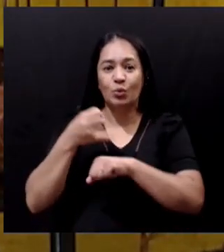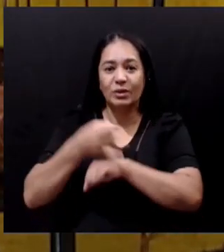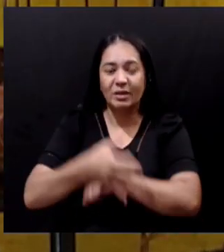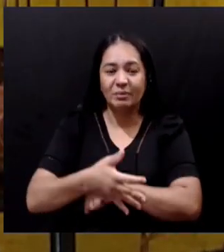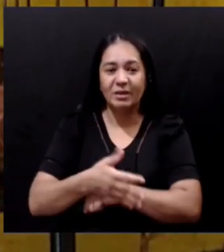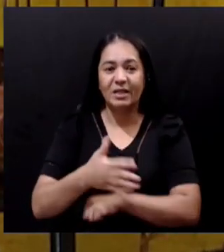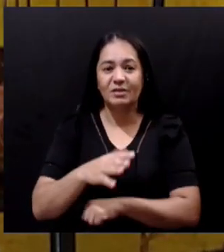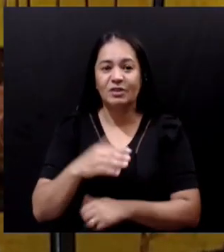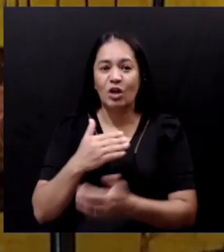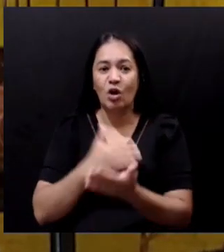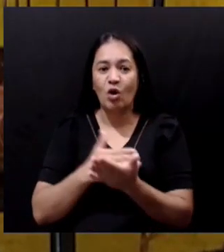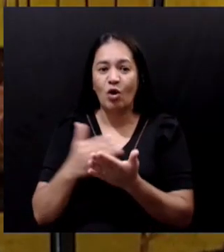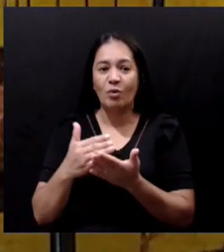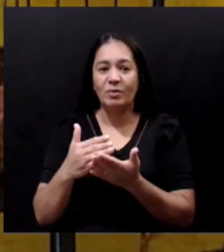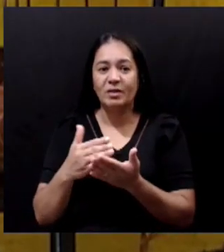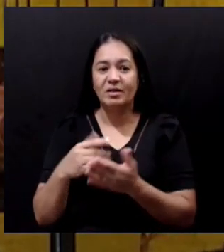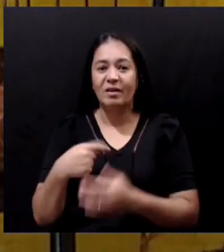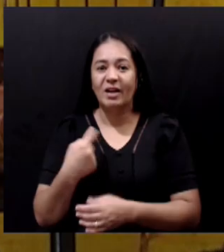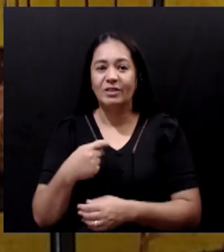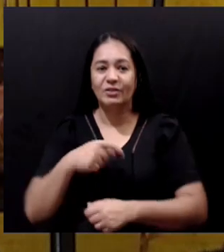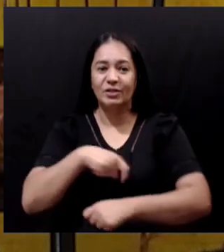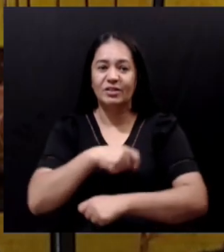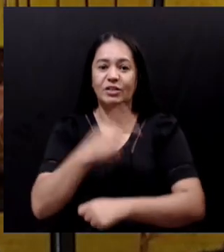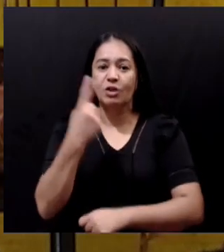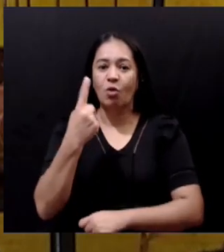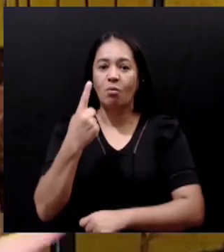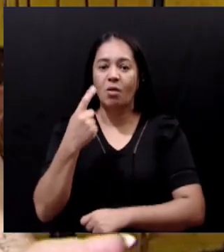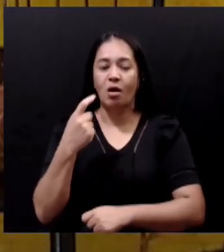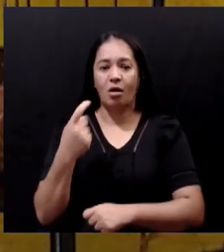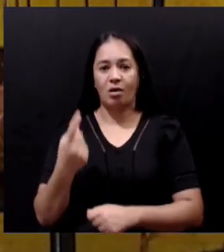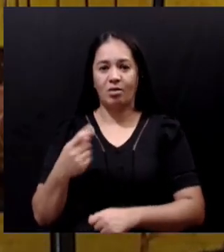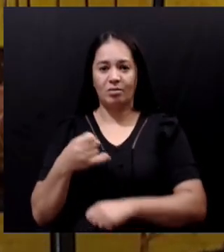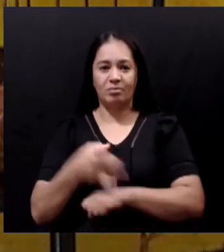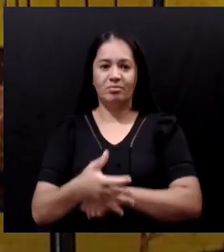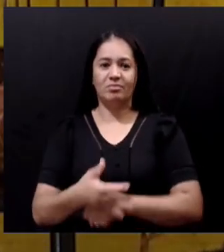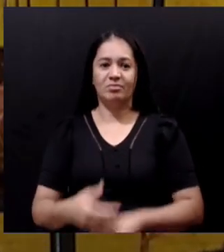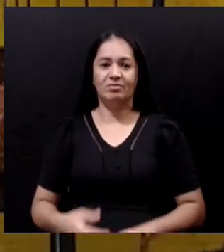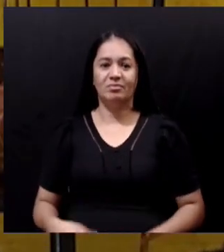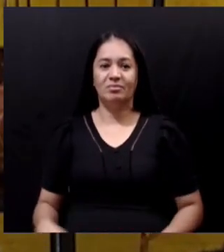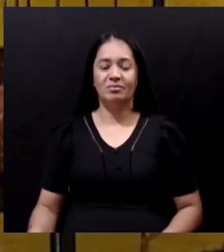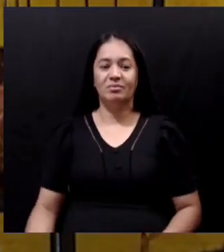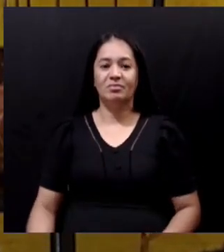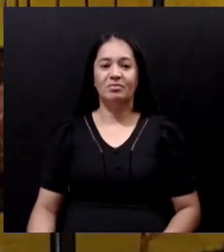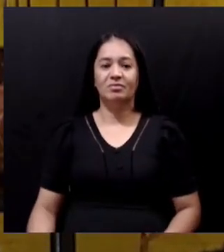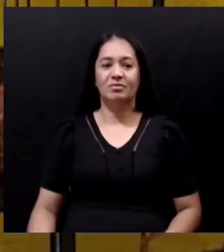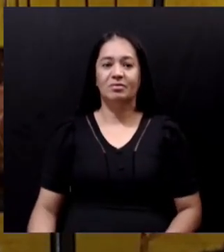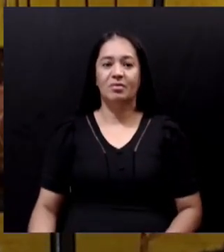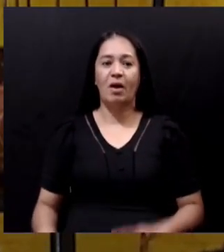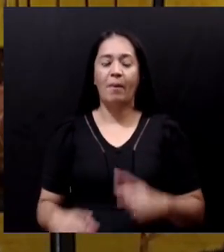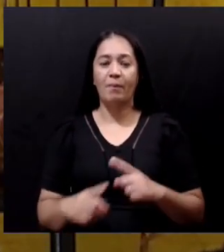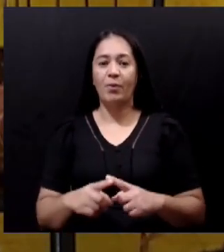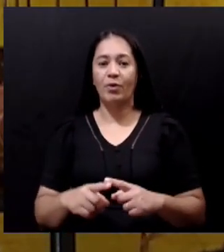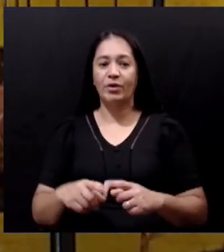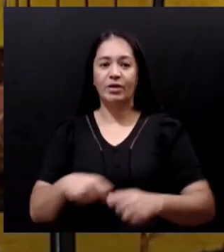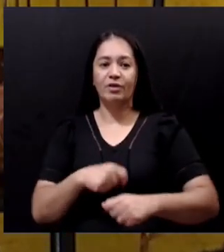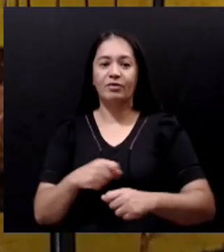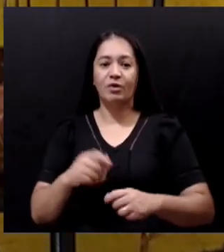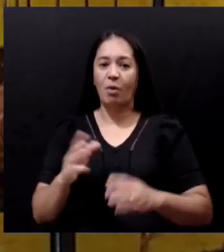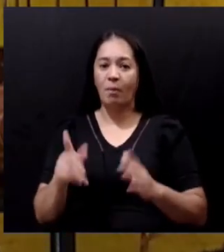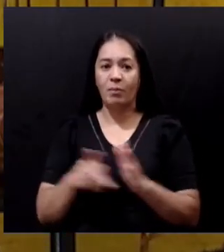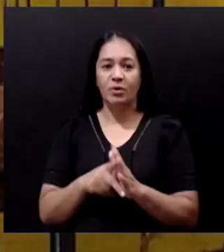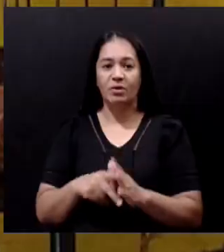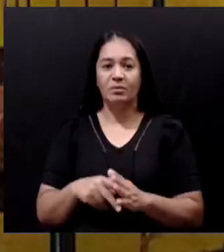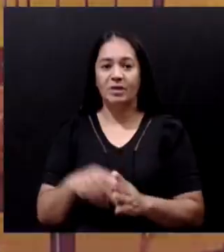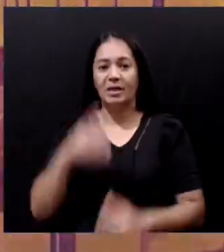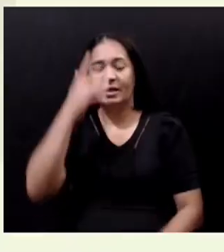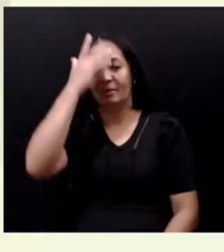a nossa janta 1h da manhã. Porque era o fogão que eu tinha, eu já estava fazendo pastel. Aí a pessoa pedia, nós estávamos na mesa.